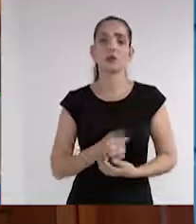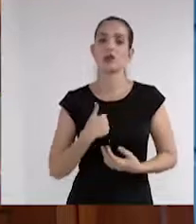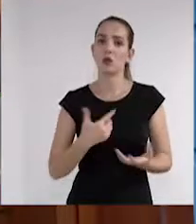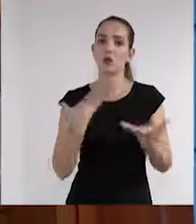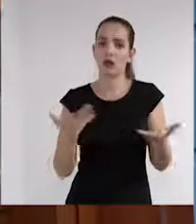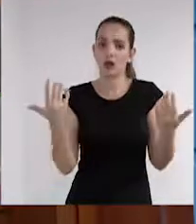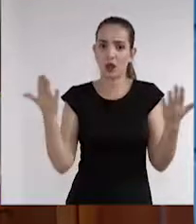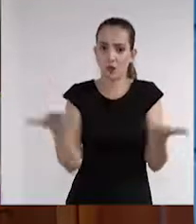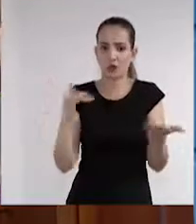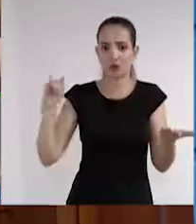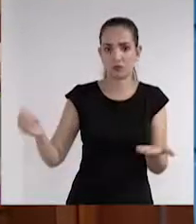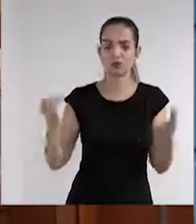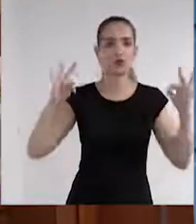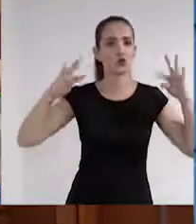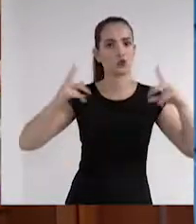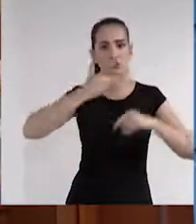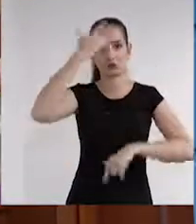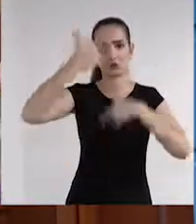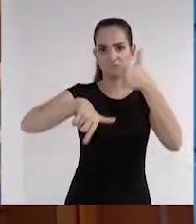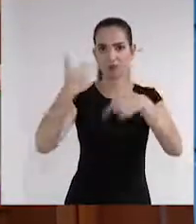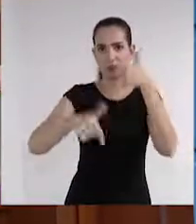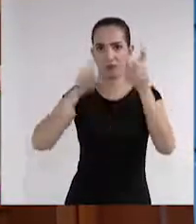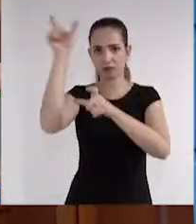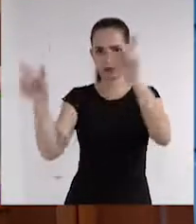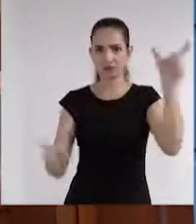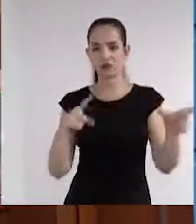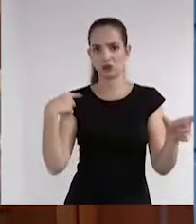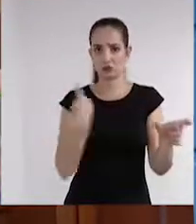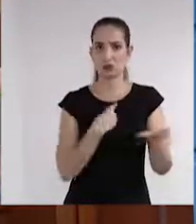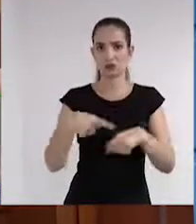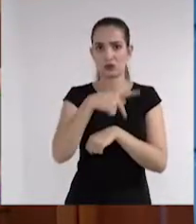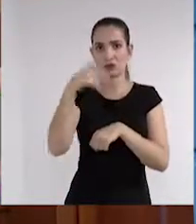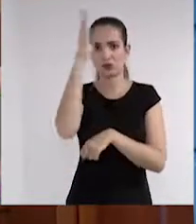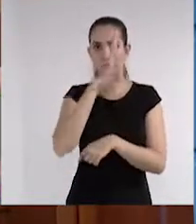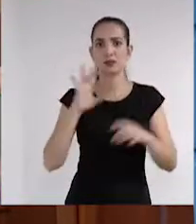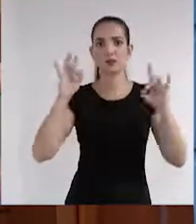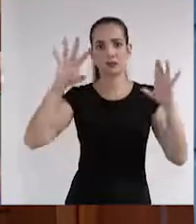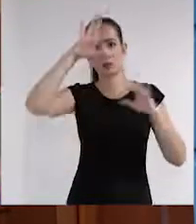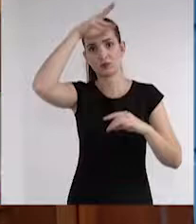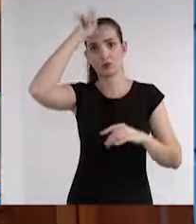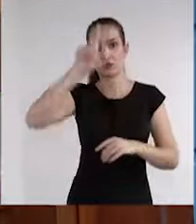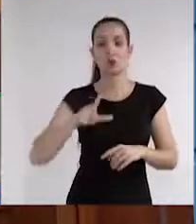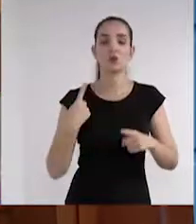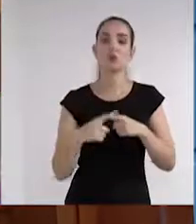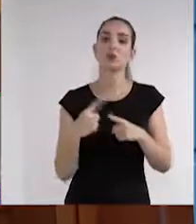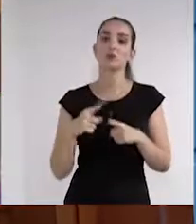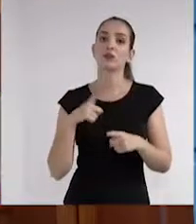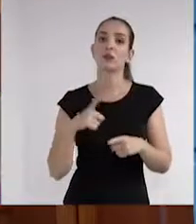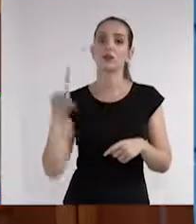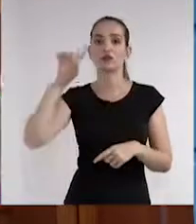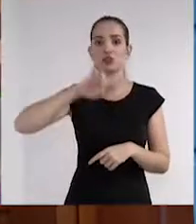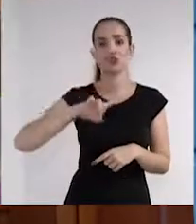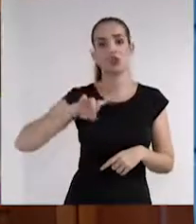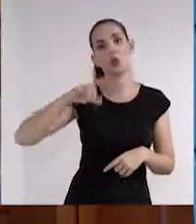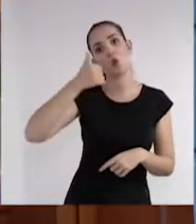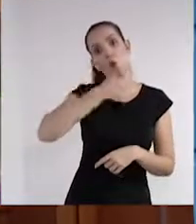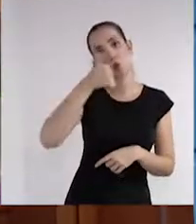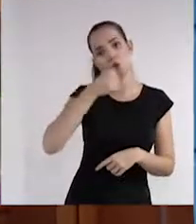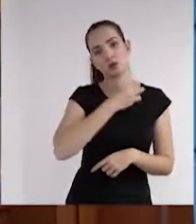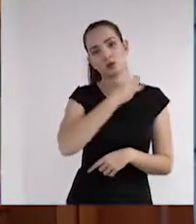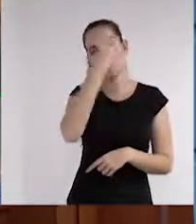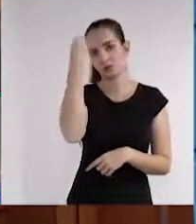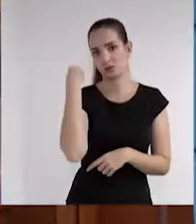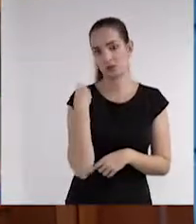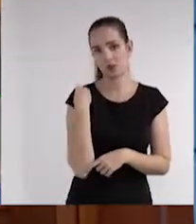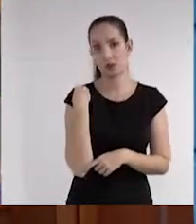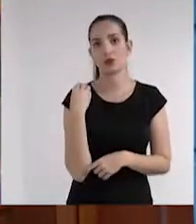os trabalhadores e trabalhadoras desse nosso país, em especial Mato Grosso do Sul, pelo transcorrer do Dia do Trabalhador, dia 1º de